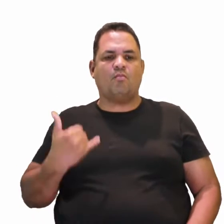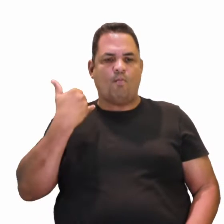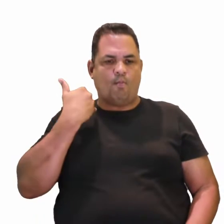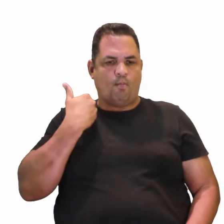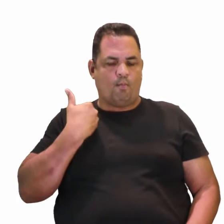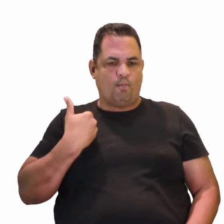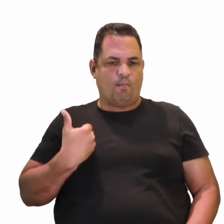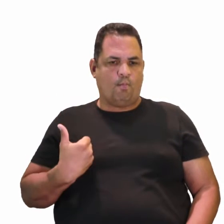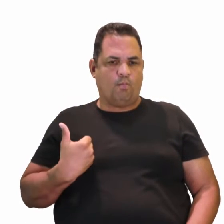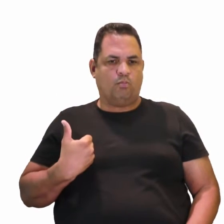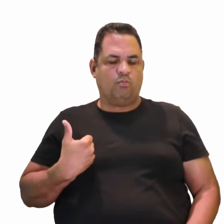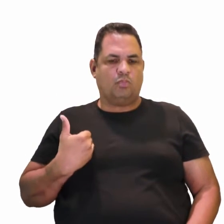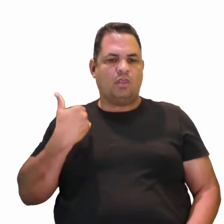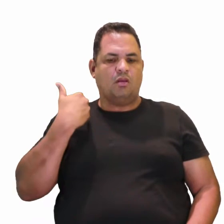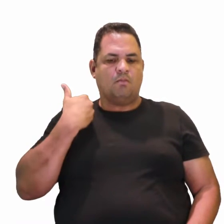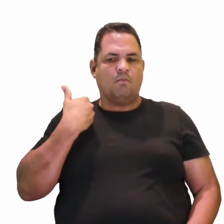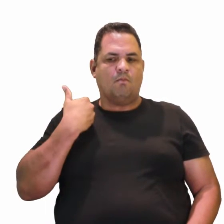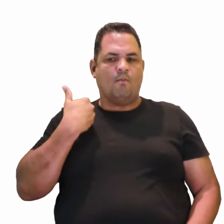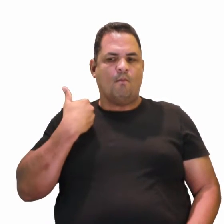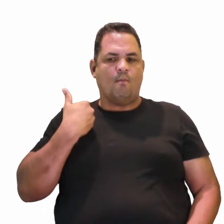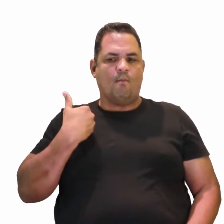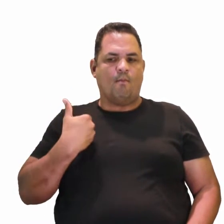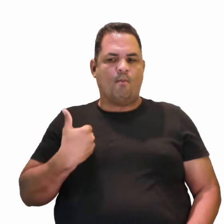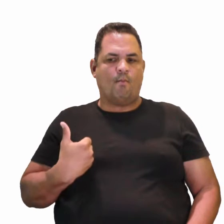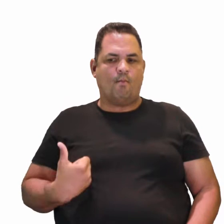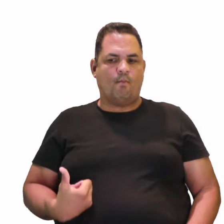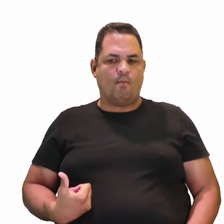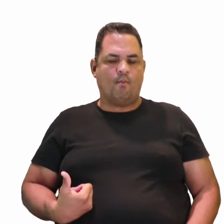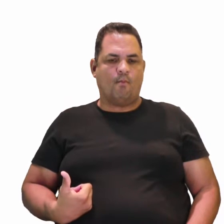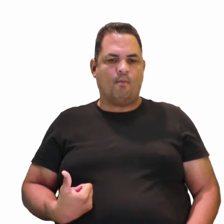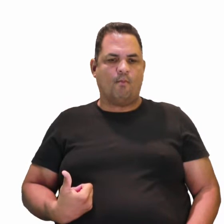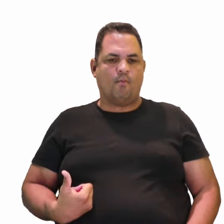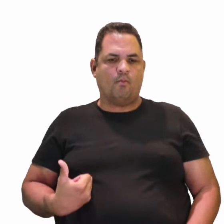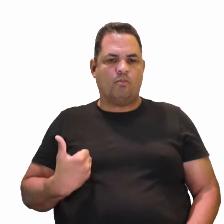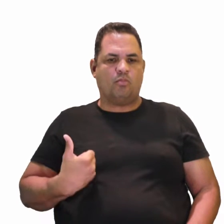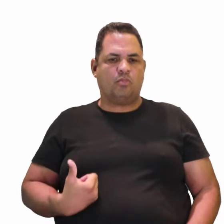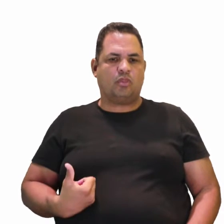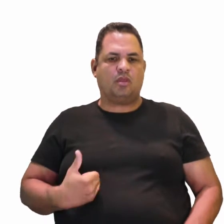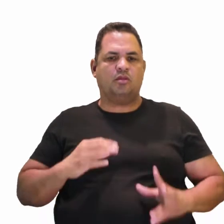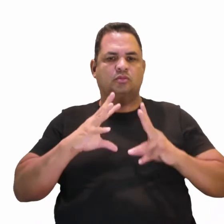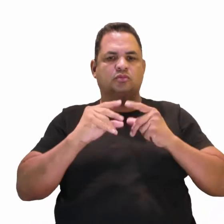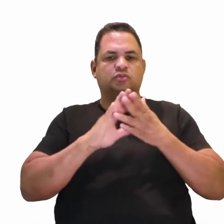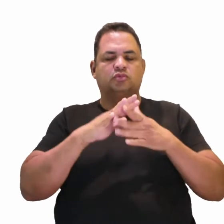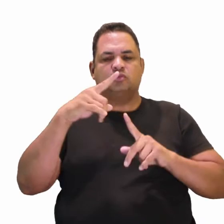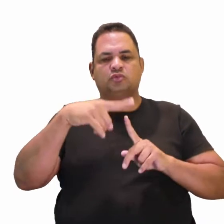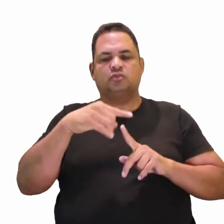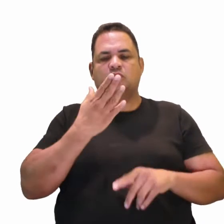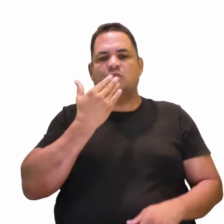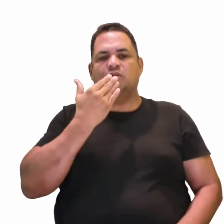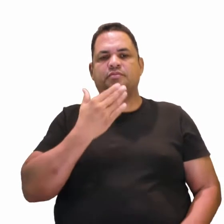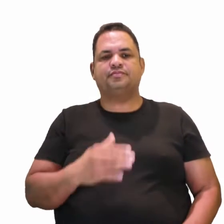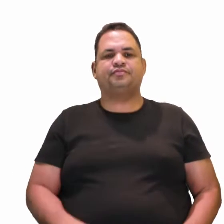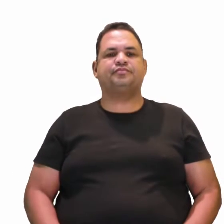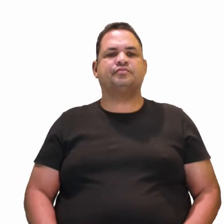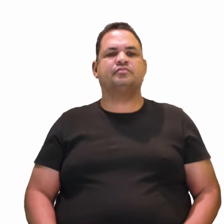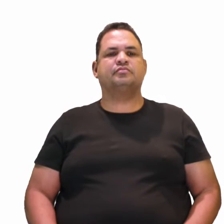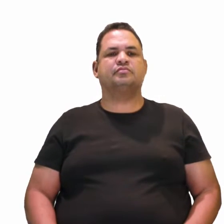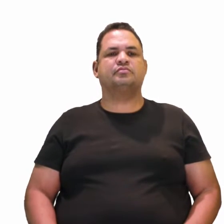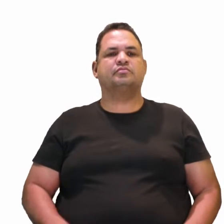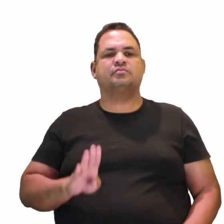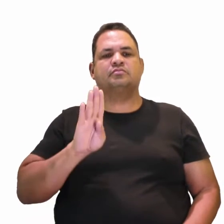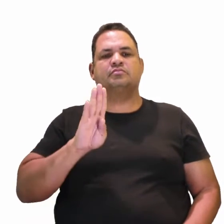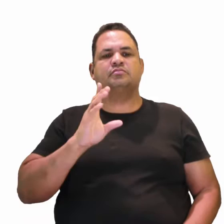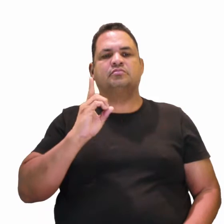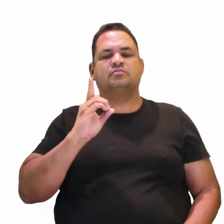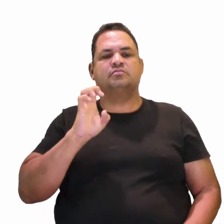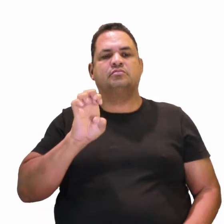comendo todos os tipos de comida? Então, já tem duas aí que eu já acho que não é, que a letra A e a letra C, antes de ler o texto. Então, sobrou a B, a D e